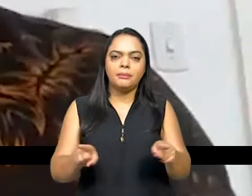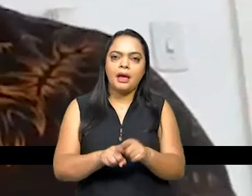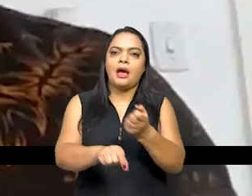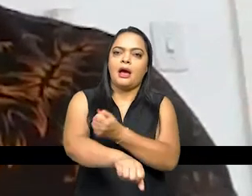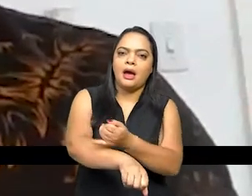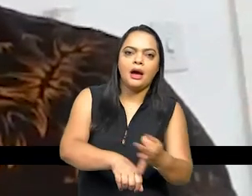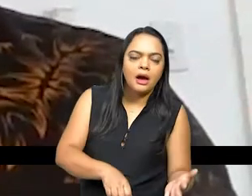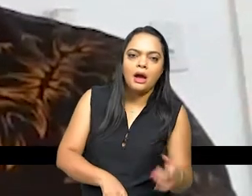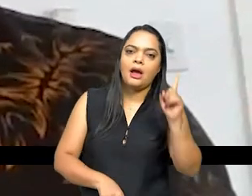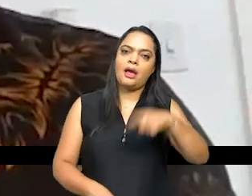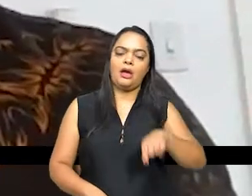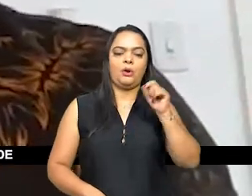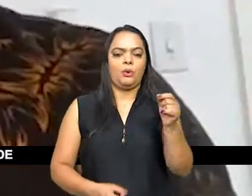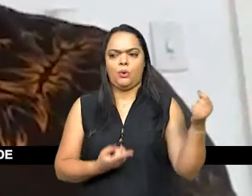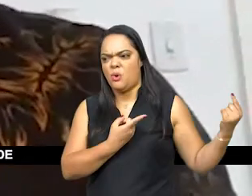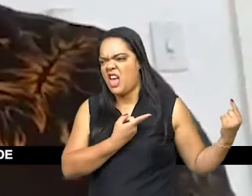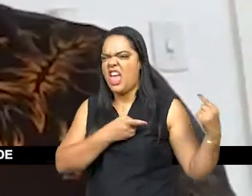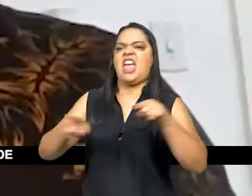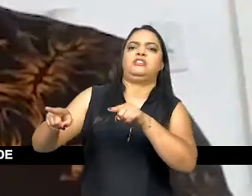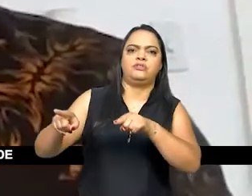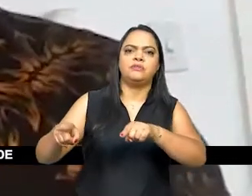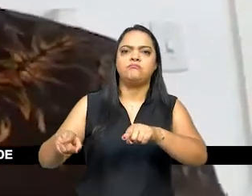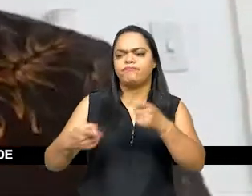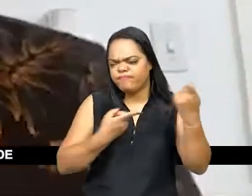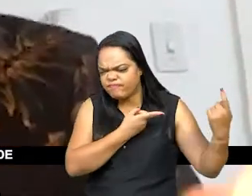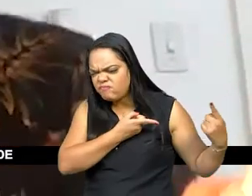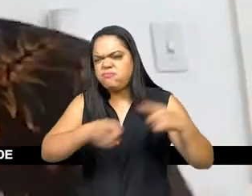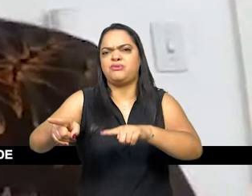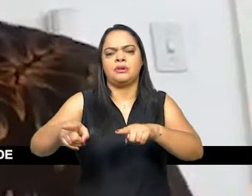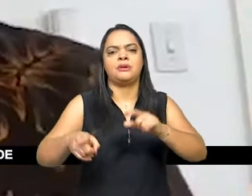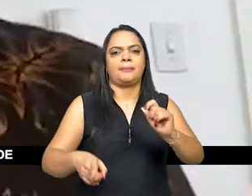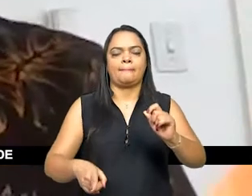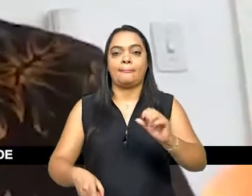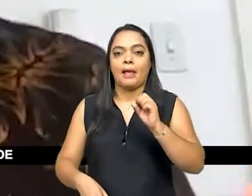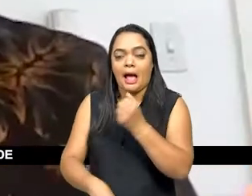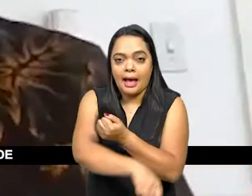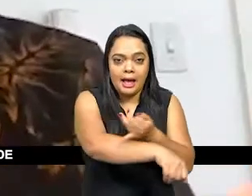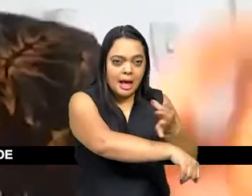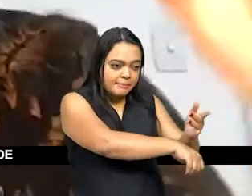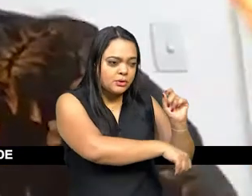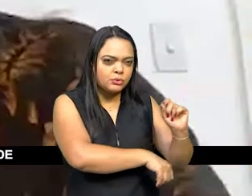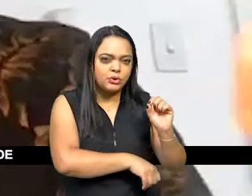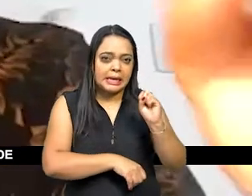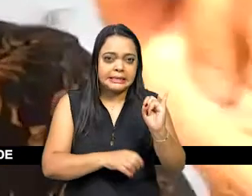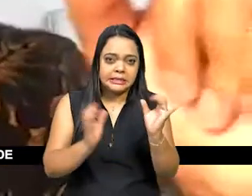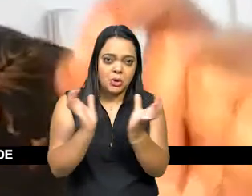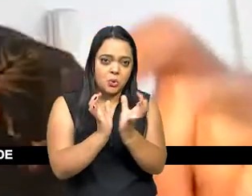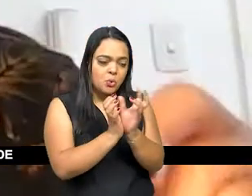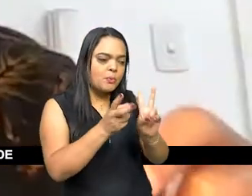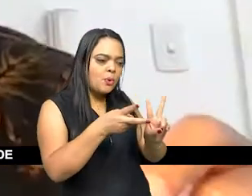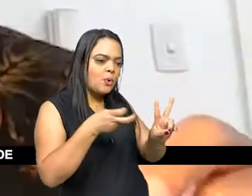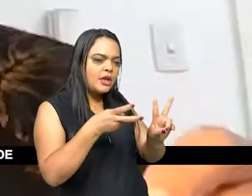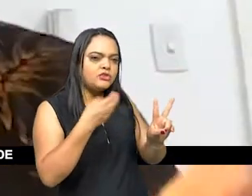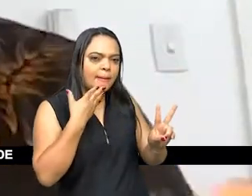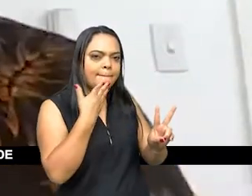ela é altamente reativa. Ela é reativa. Ela reage cada vez que um grupo indígena